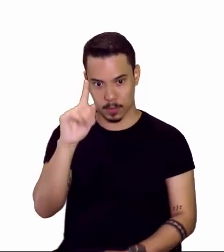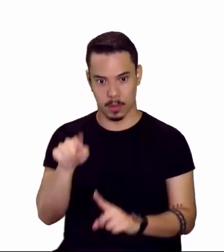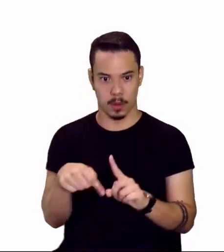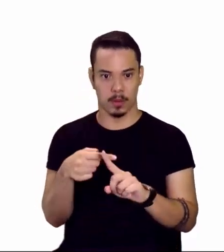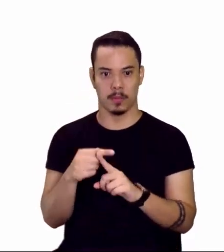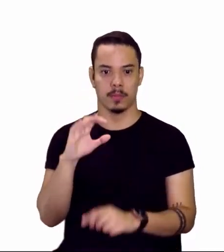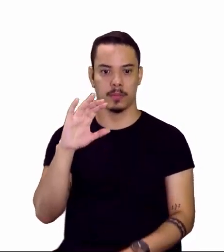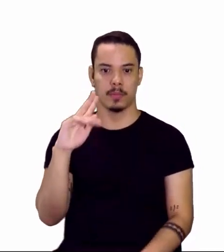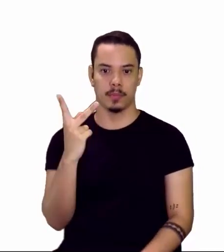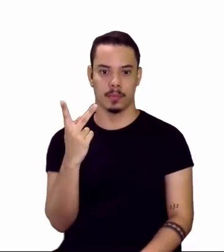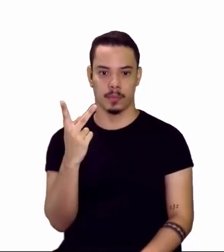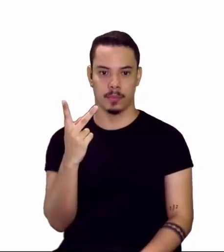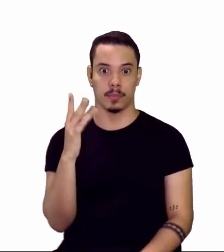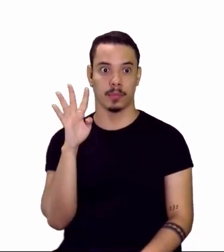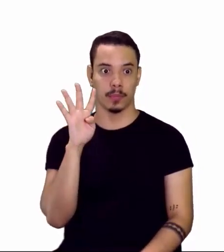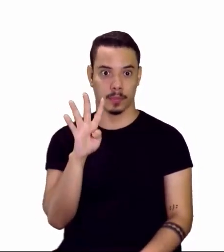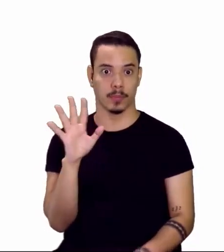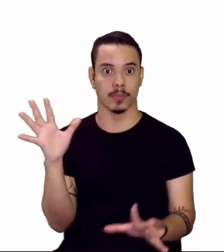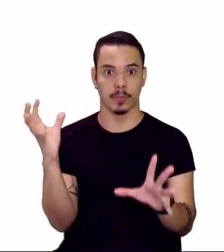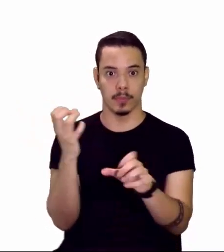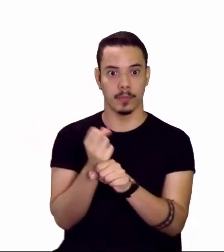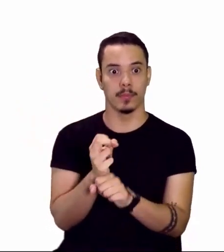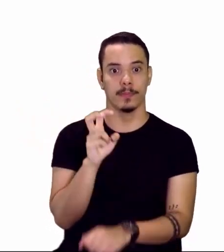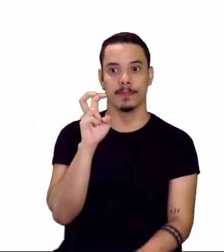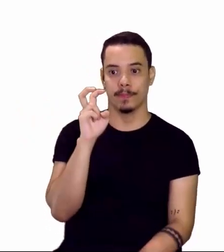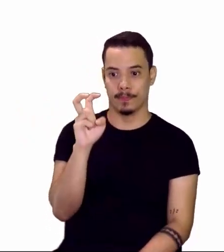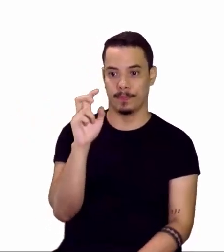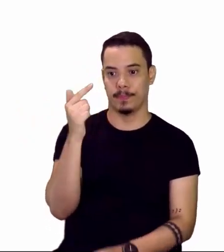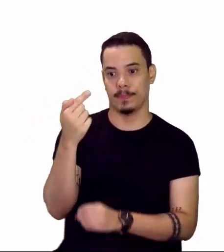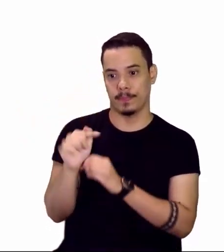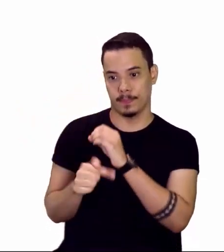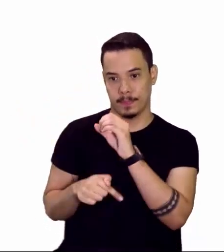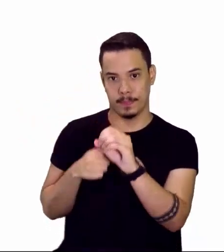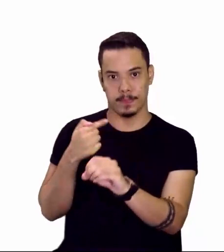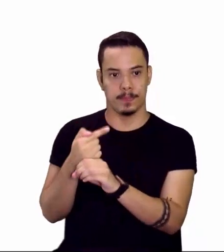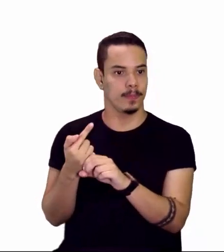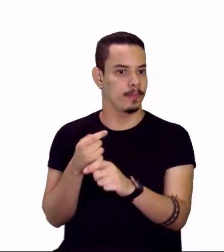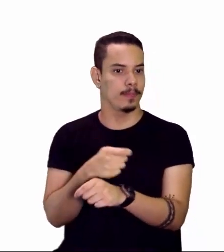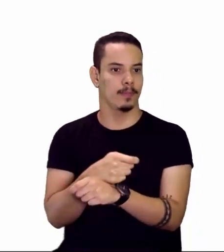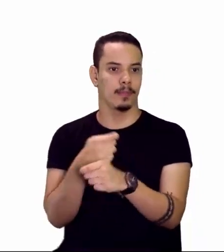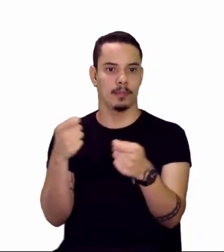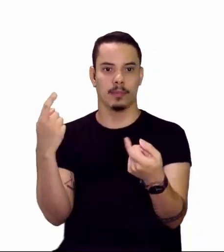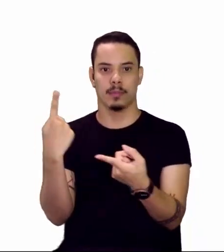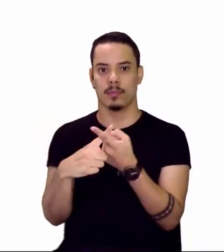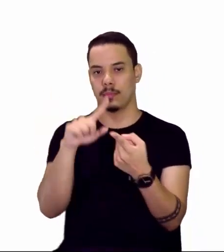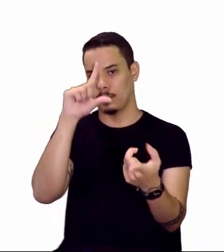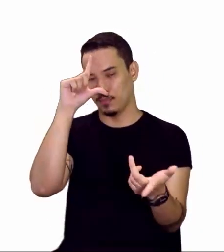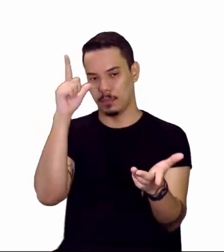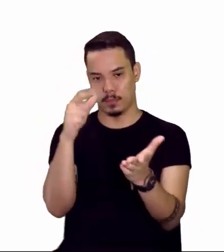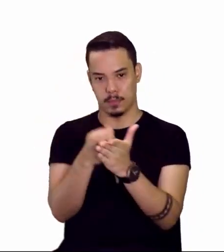ligantes a ele, total 5 átomos, a geometria é denominada de